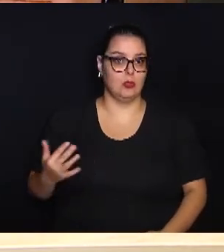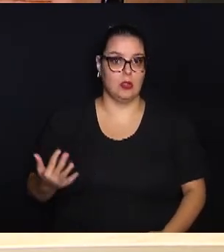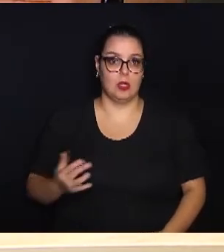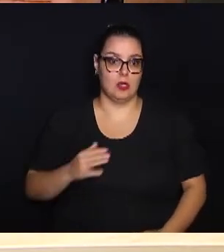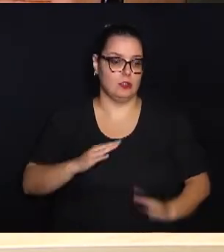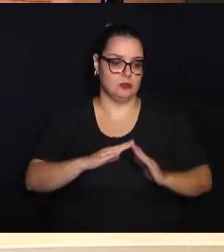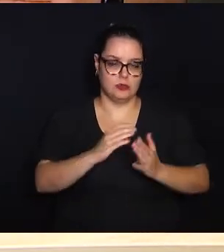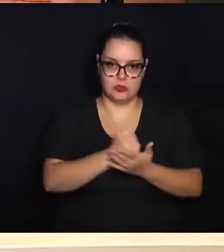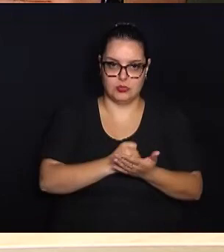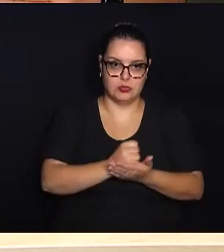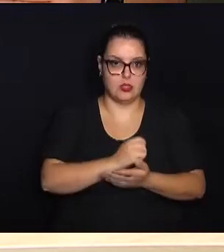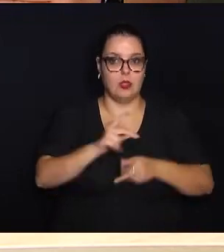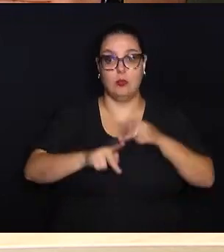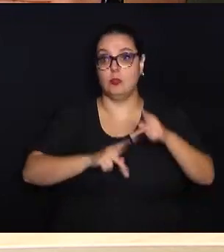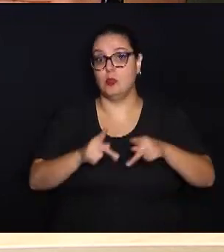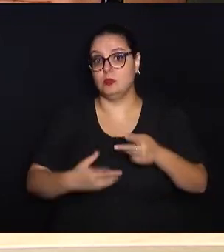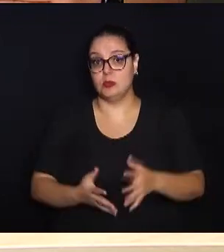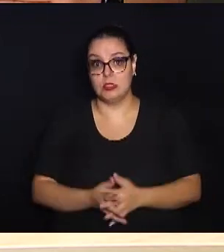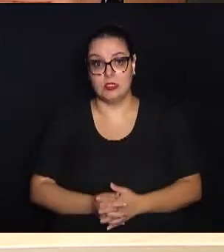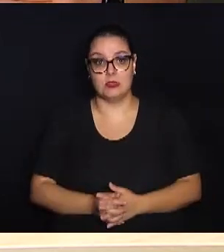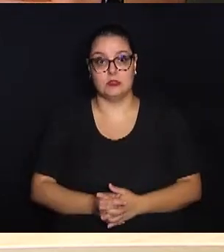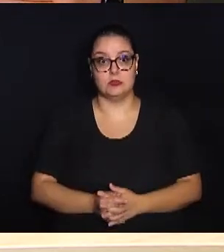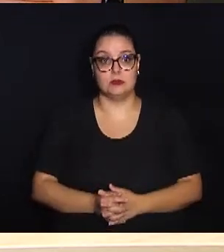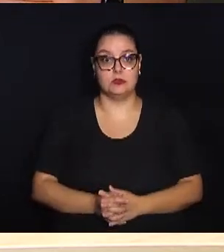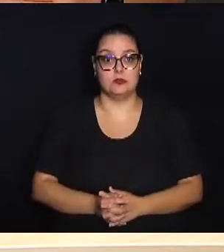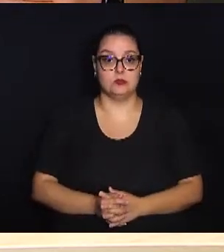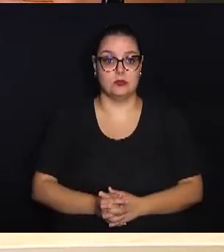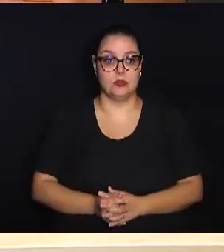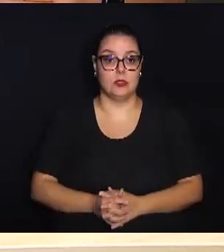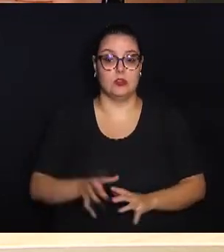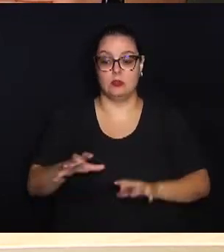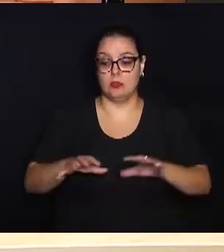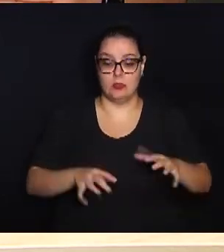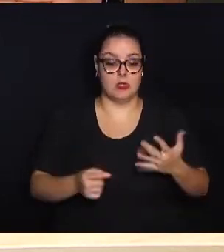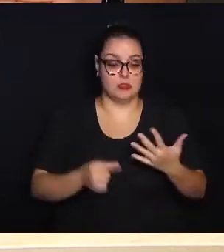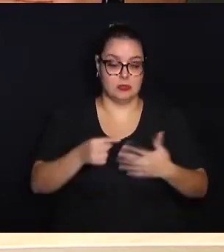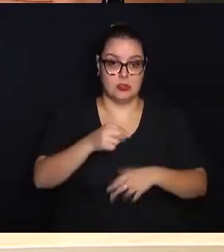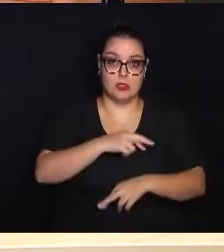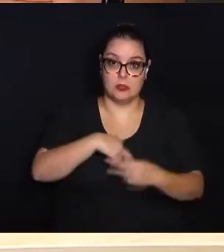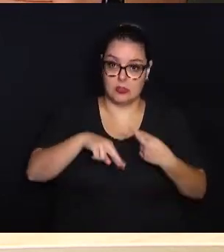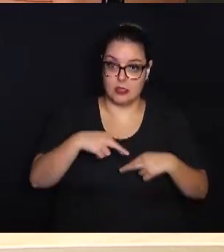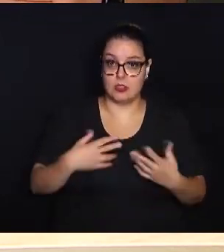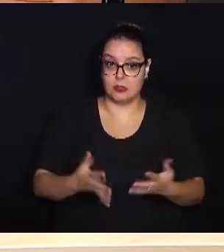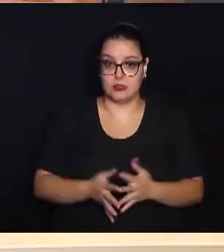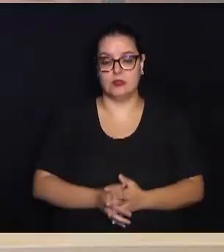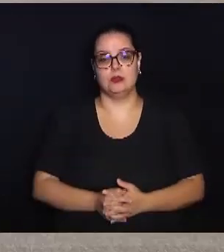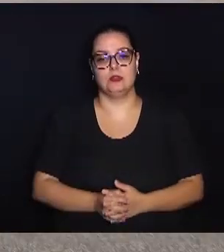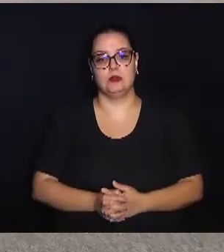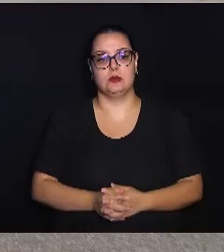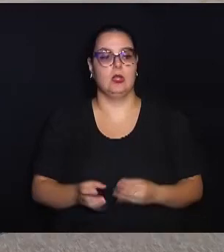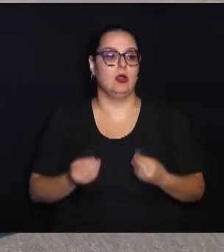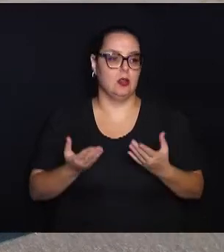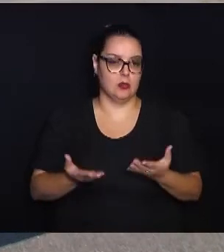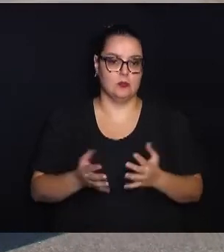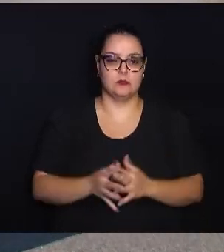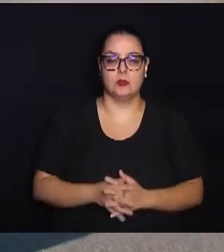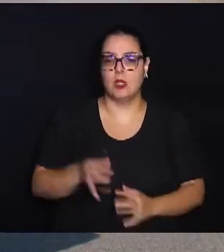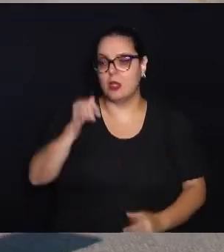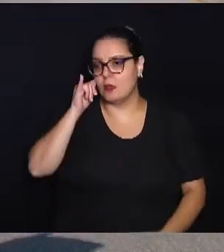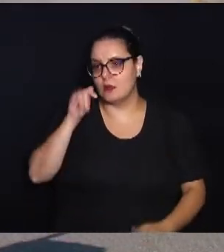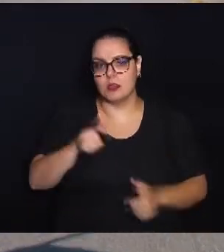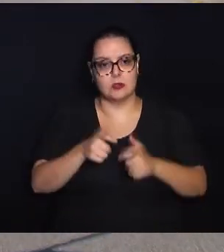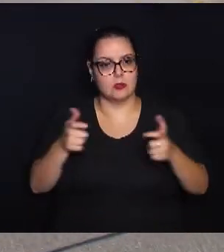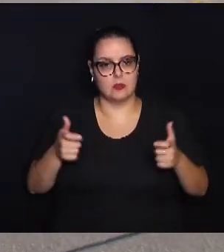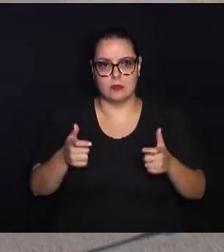explorar ao máximo as farmácias populares. Então são essas questões que se colocam.